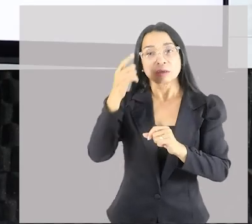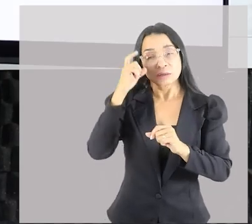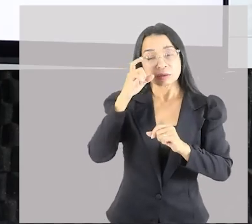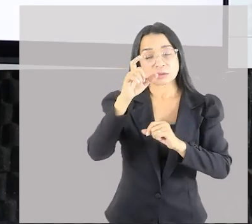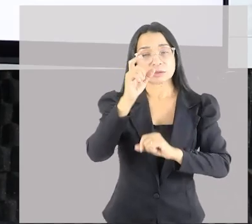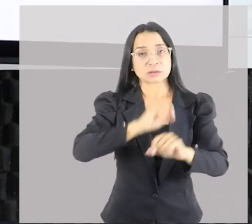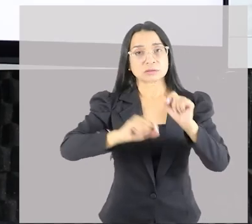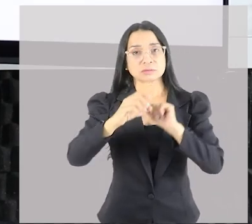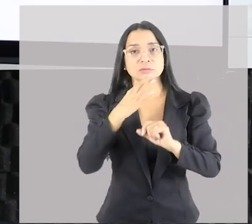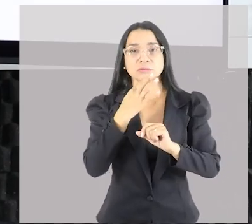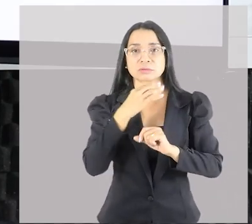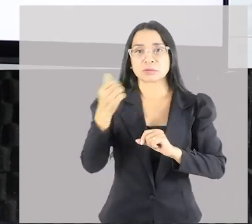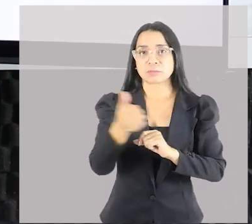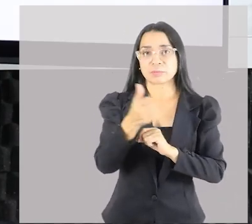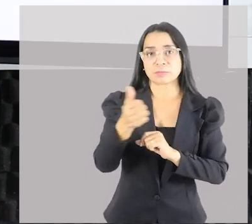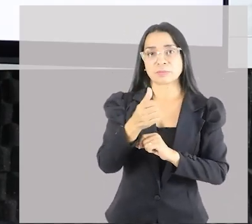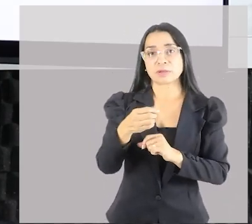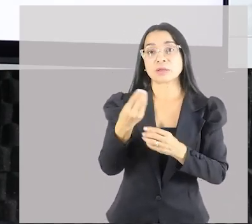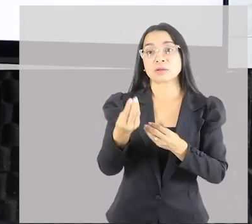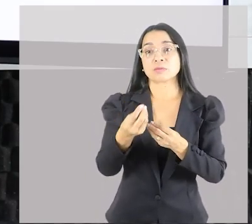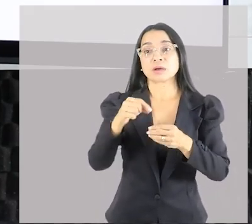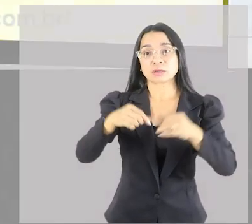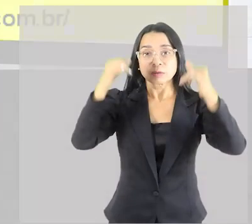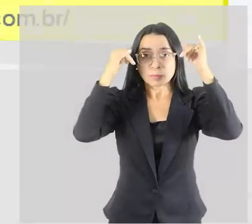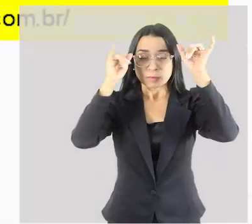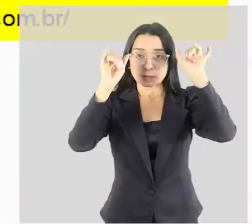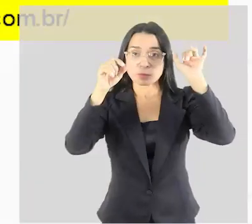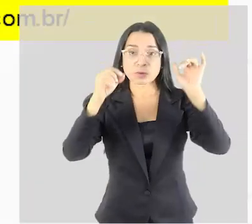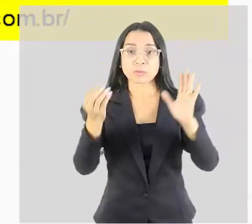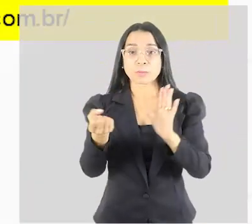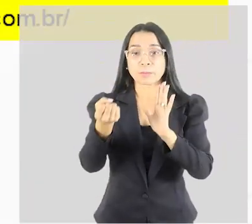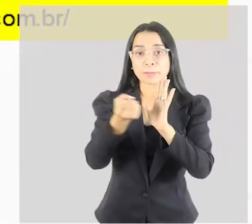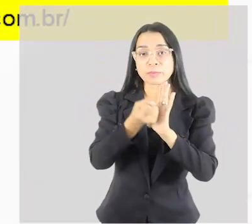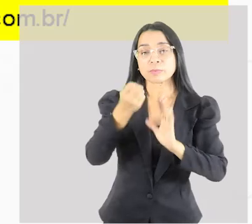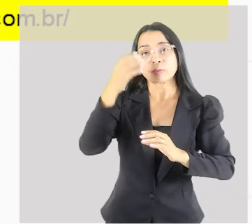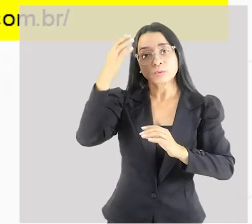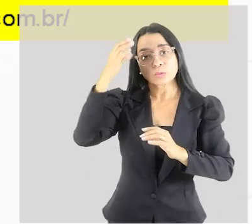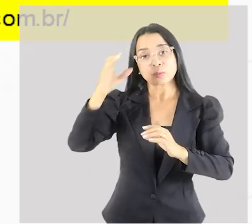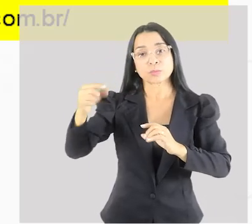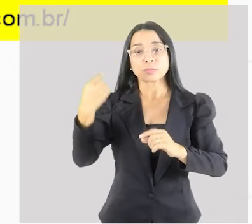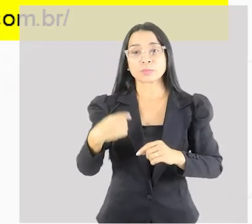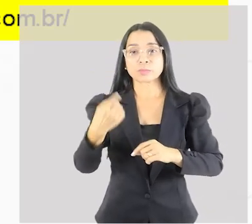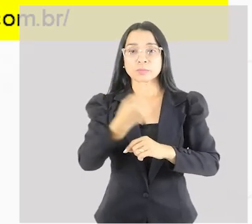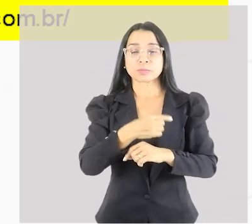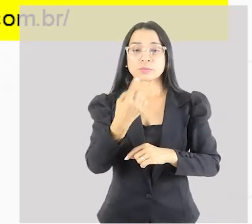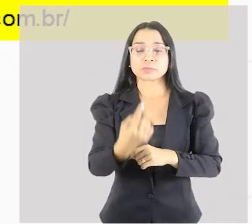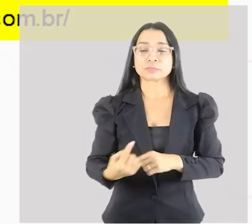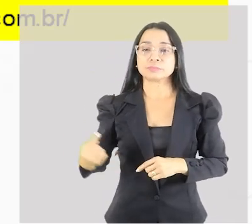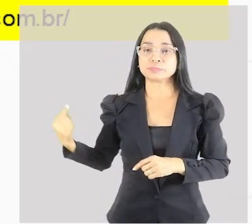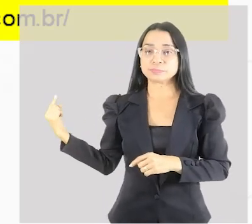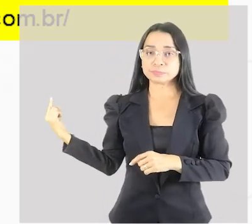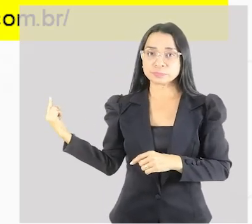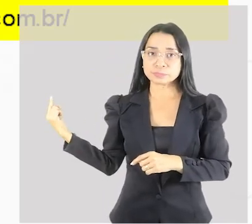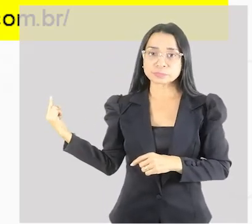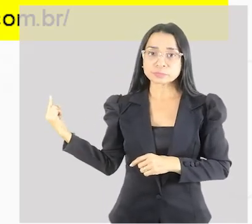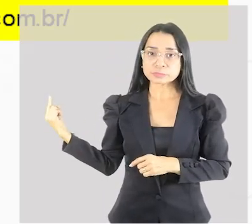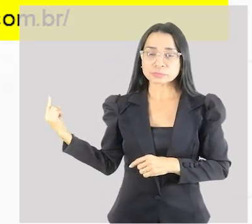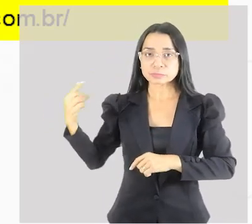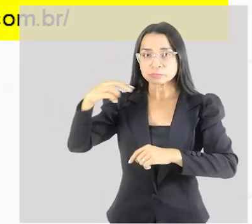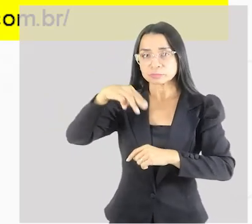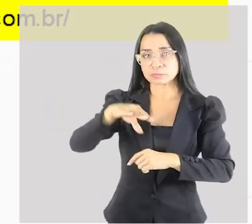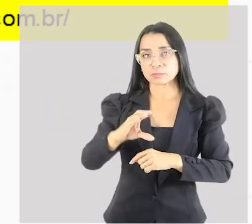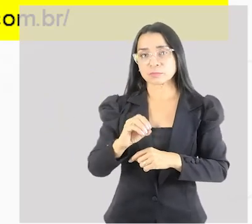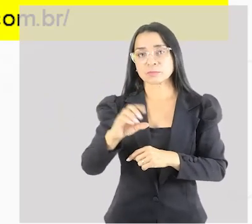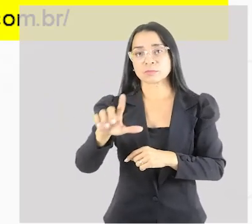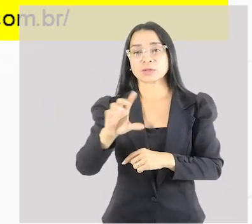como patrimônio cultural nosso, certo? Para depois você entender as outras. Miolo do boi. O que é o miolo do boi? O miolo do boi é a pessoa